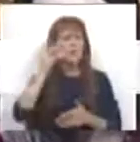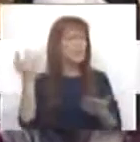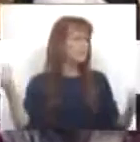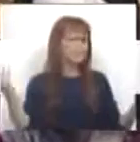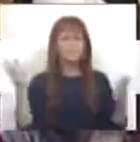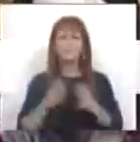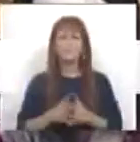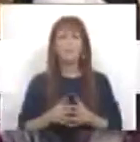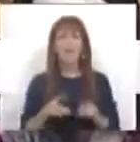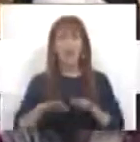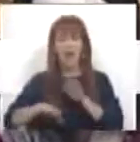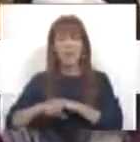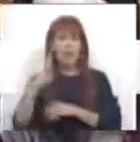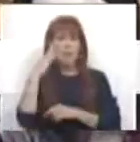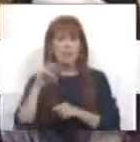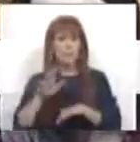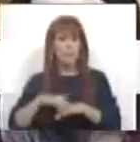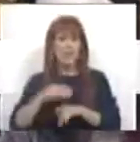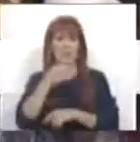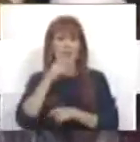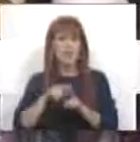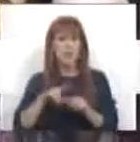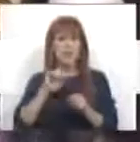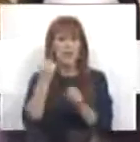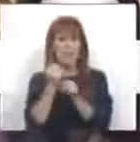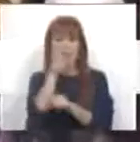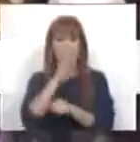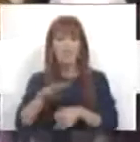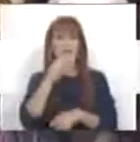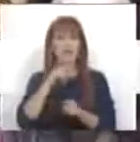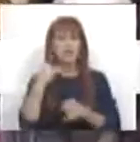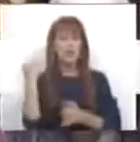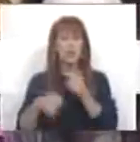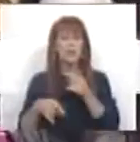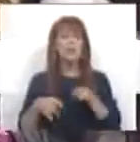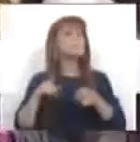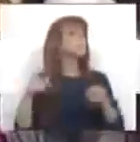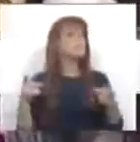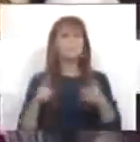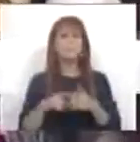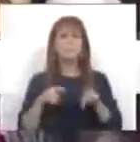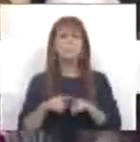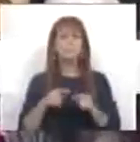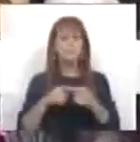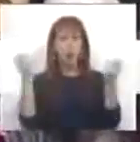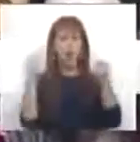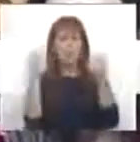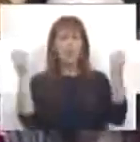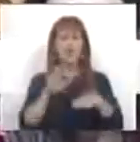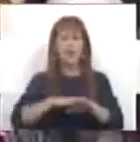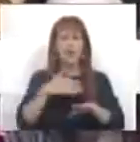acontecer. A direita costuma, a este respeito, falar de funcionalização e falar do risco de